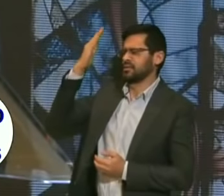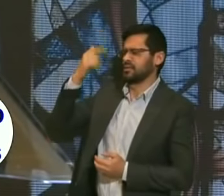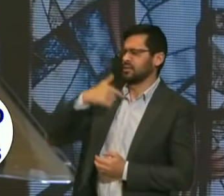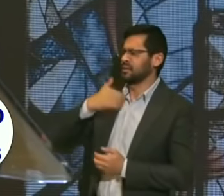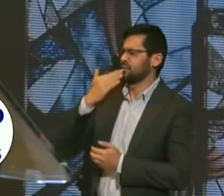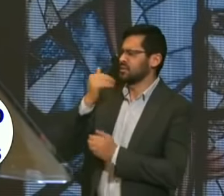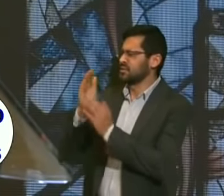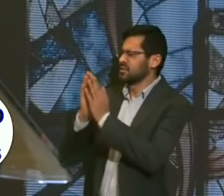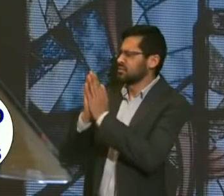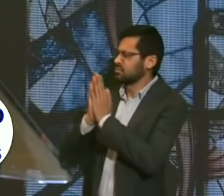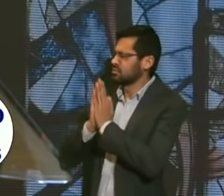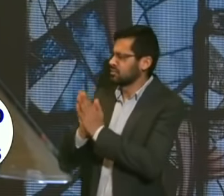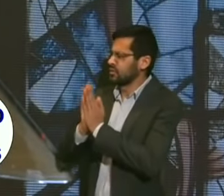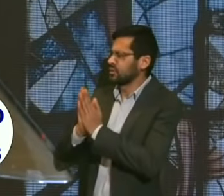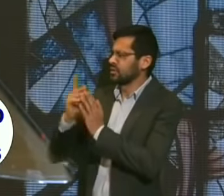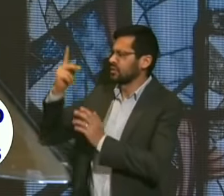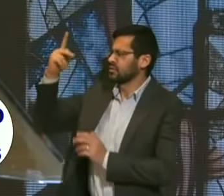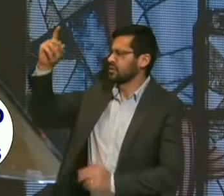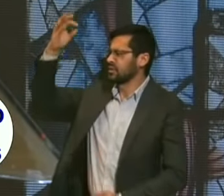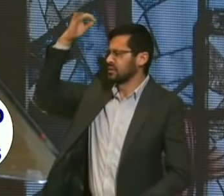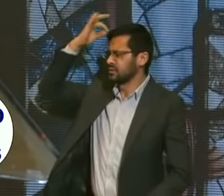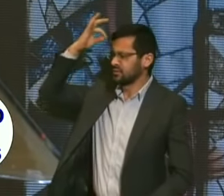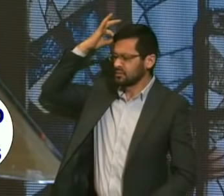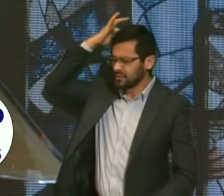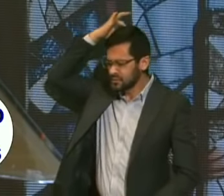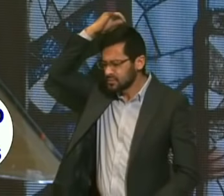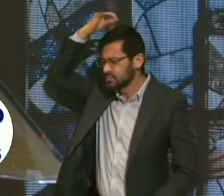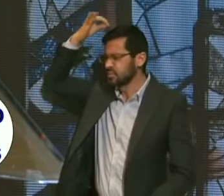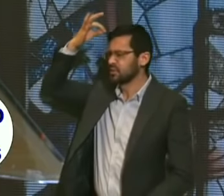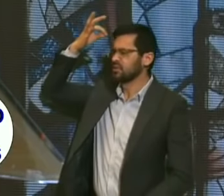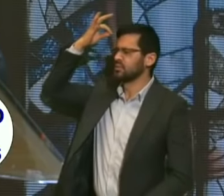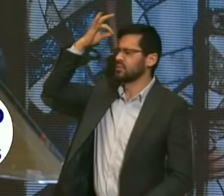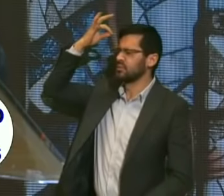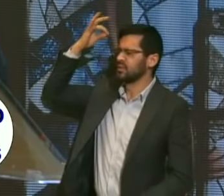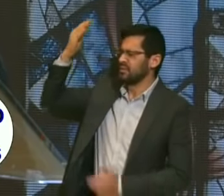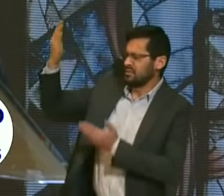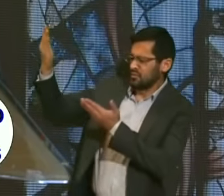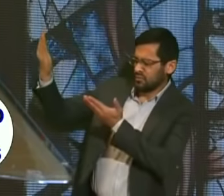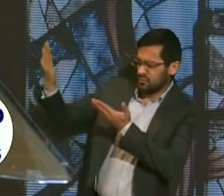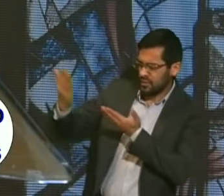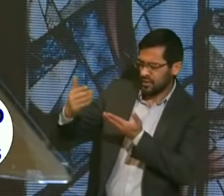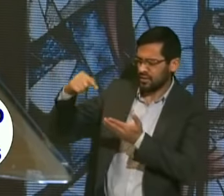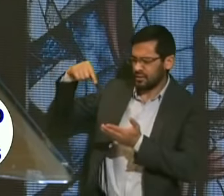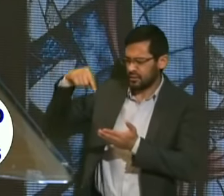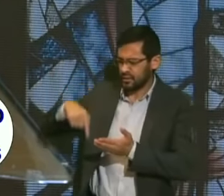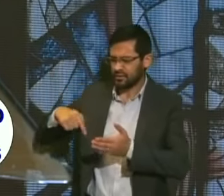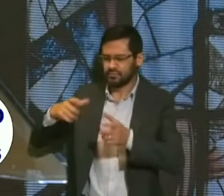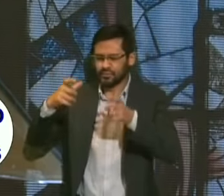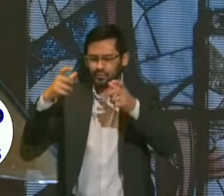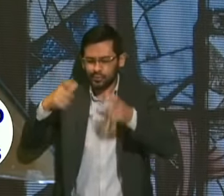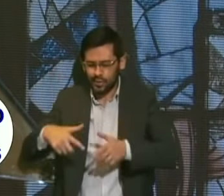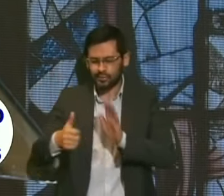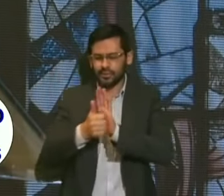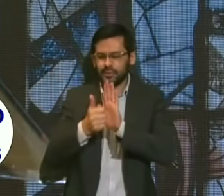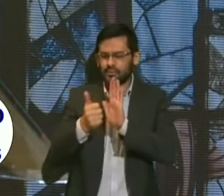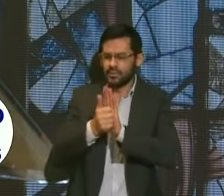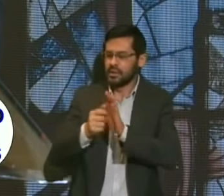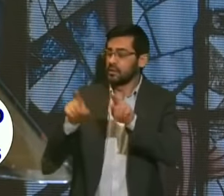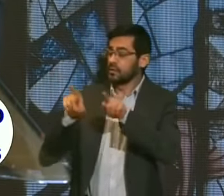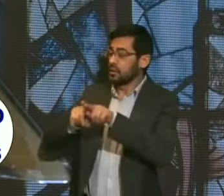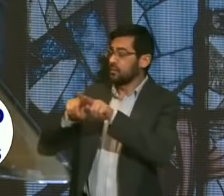pedir a intervenção do teu Espírito. Teu Espírito aqui conosco, nesse auditório, teu